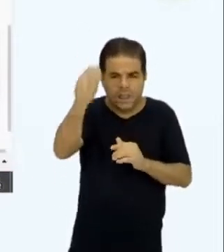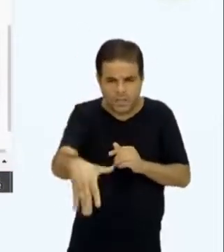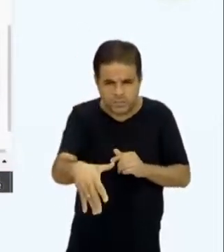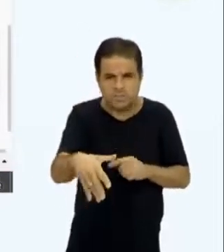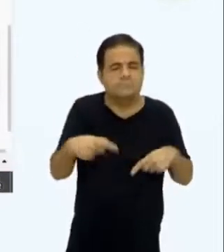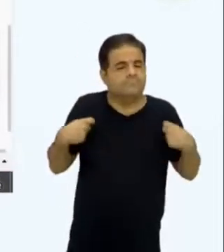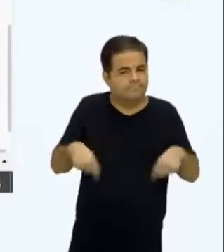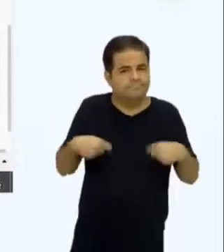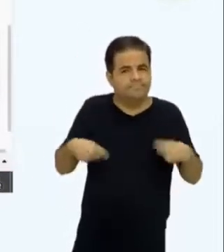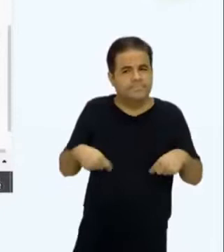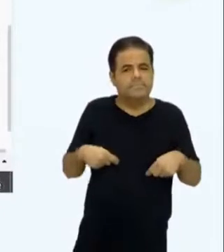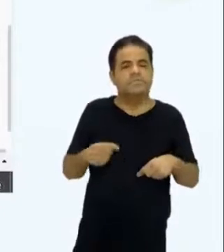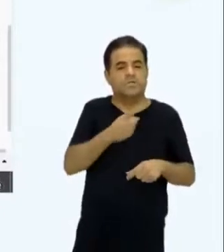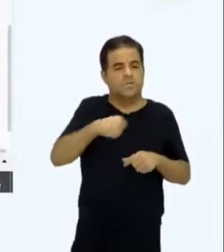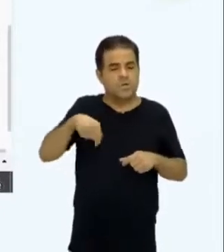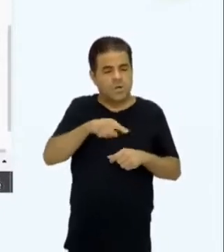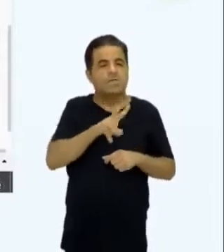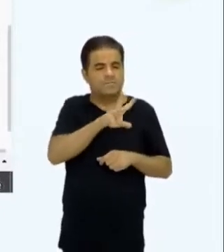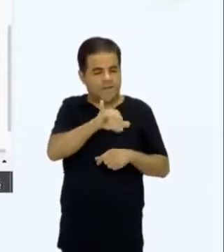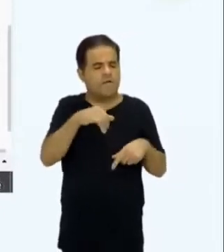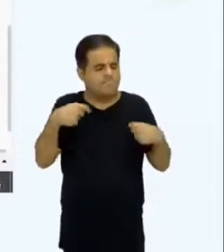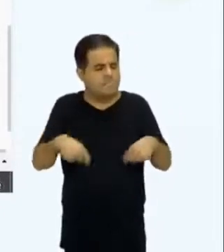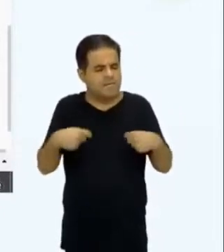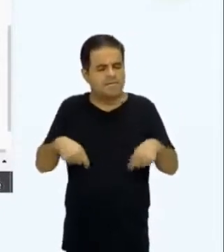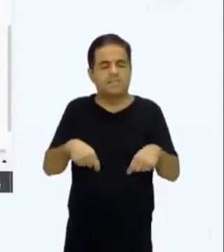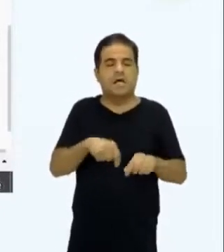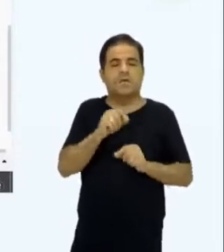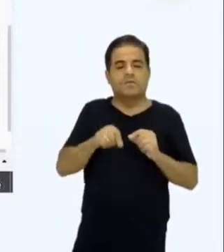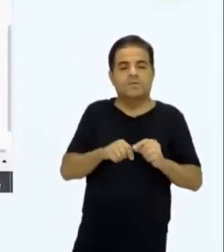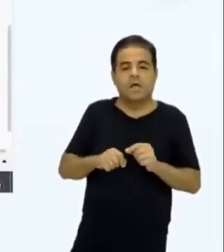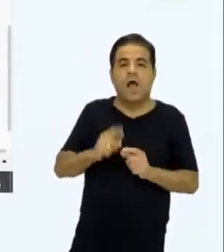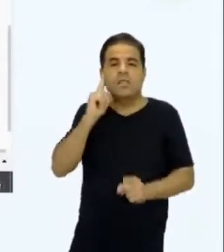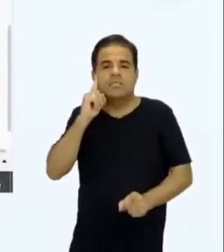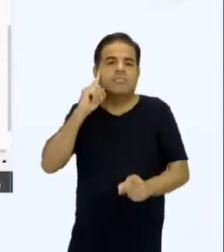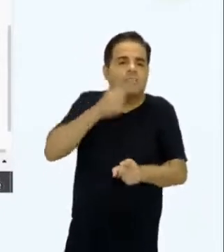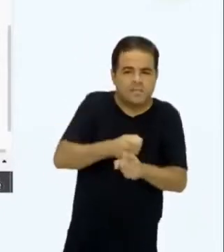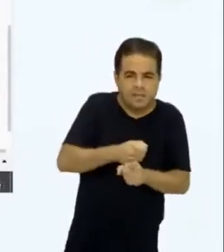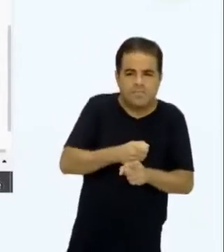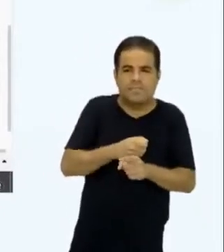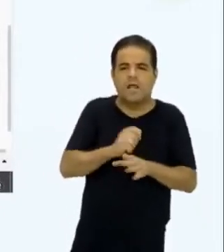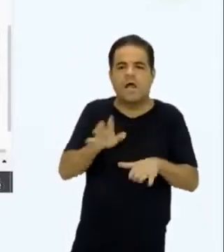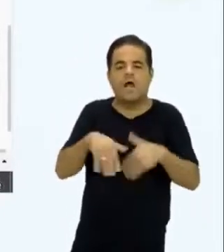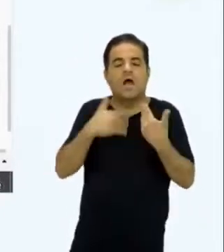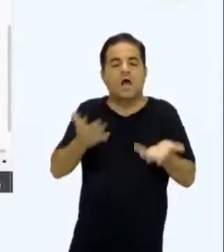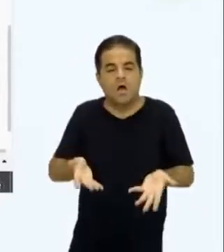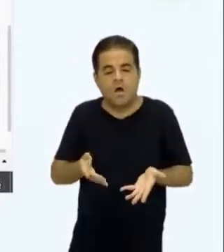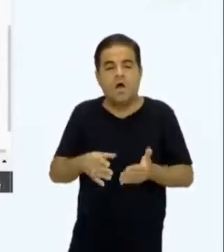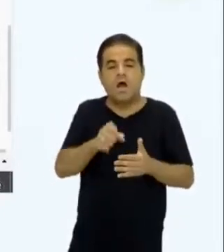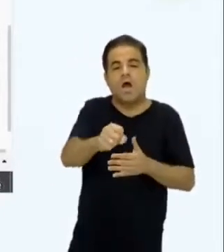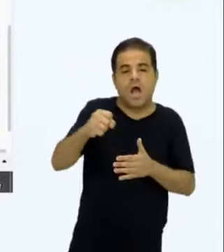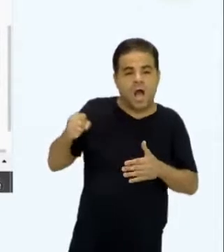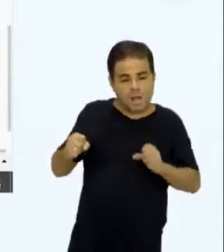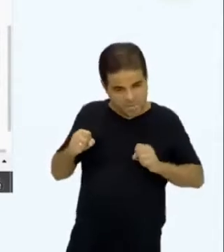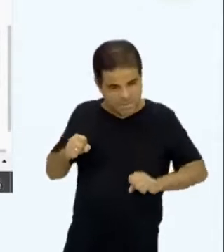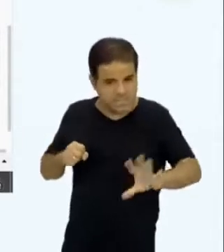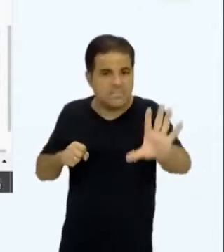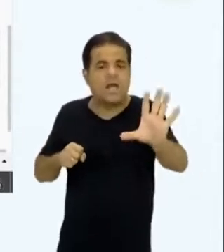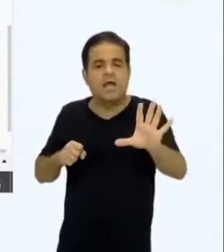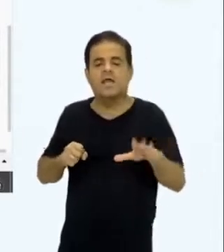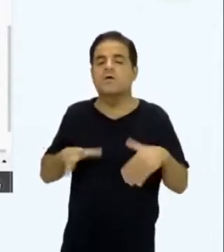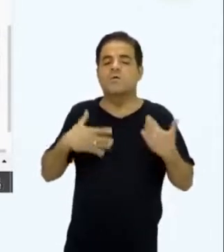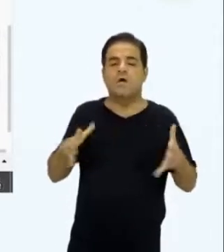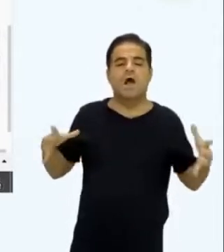né? E nós vamos precisar determinar a porta que vai sair